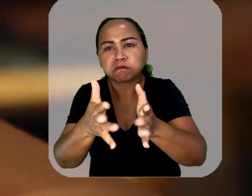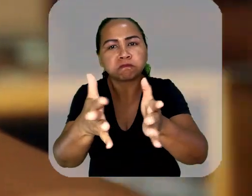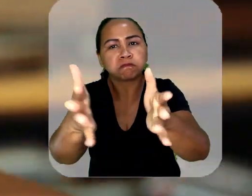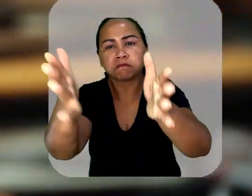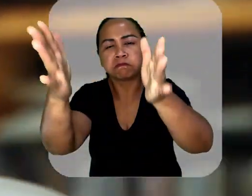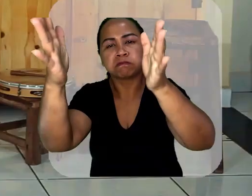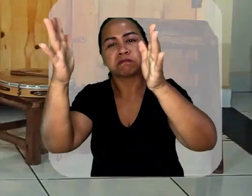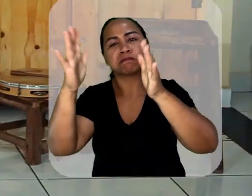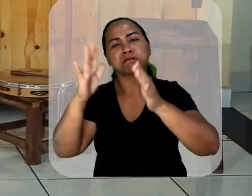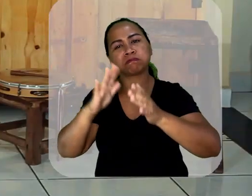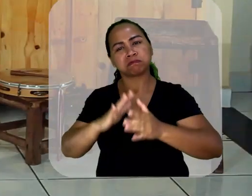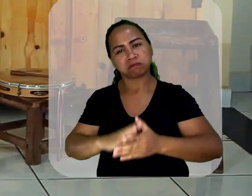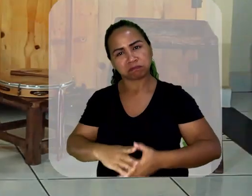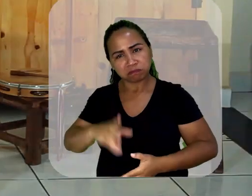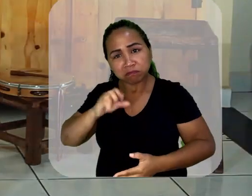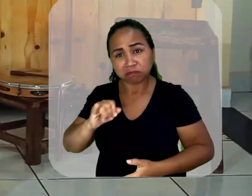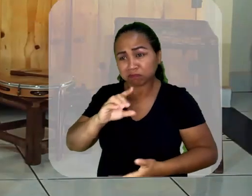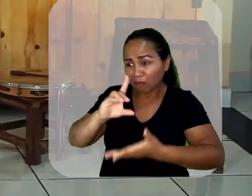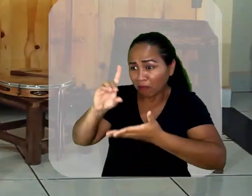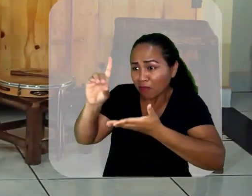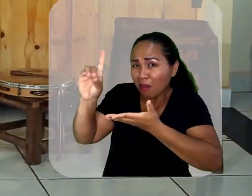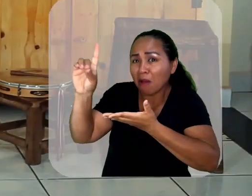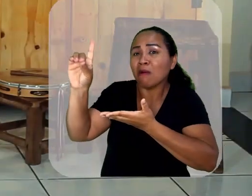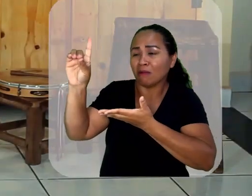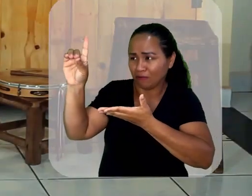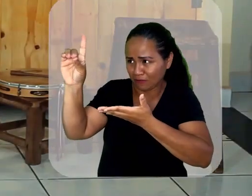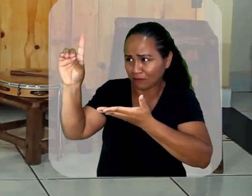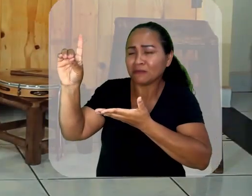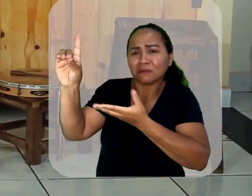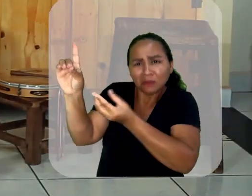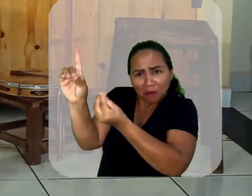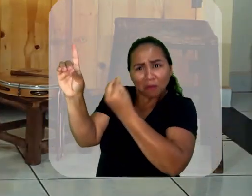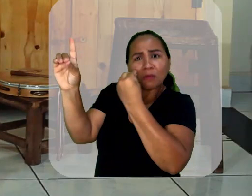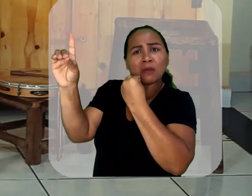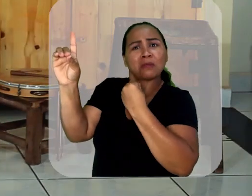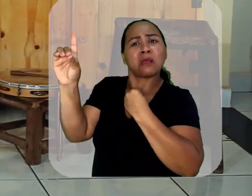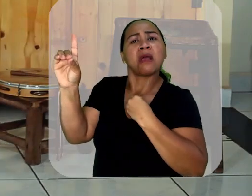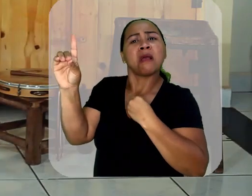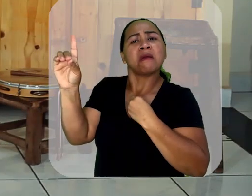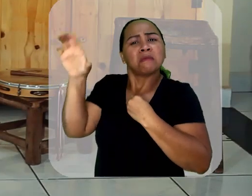Se Deus do céu me